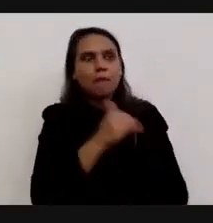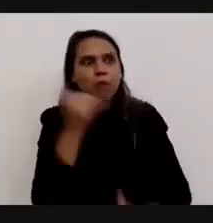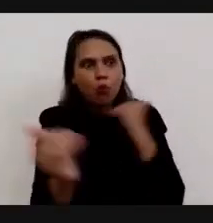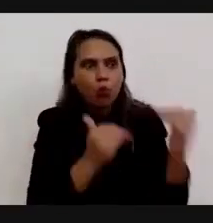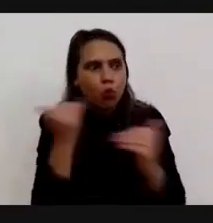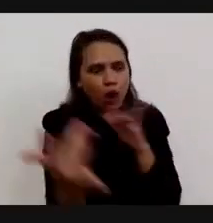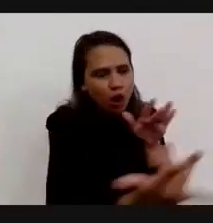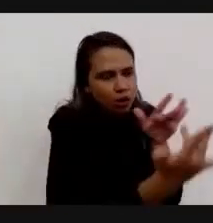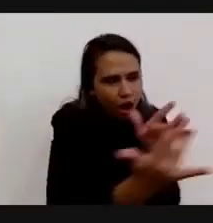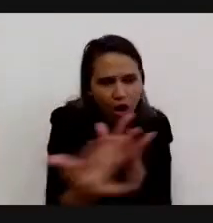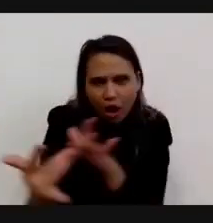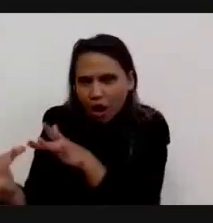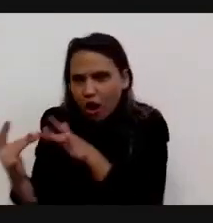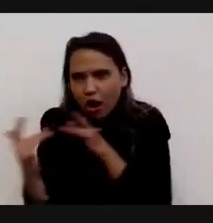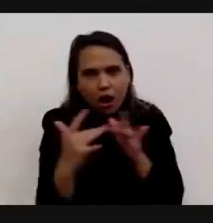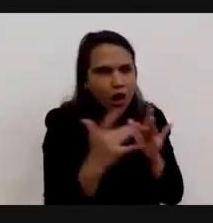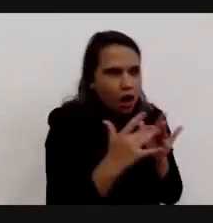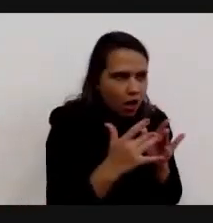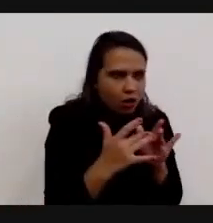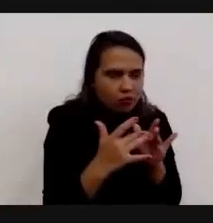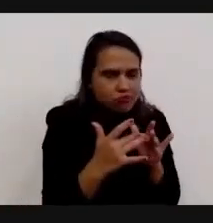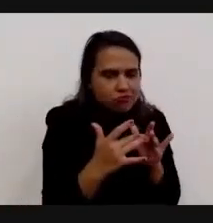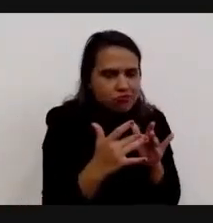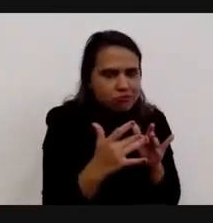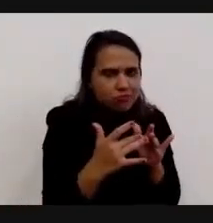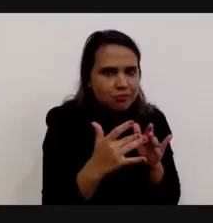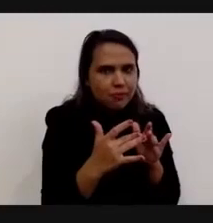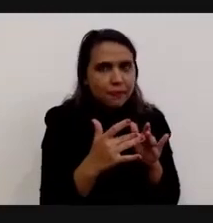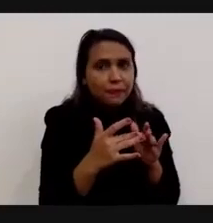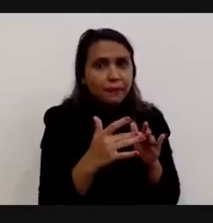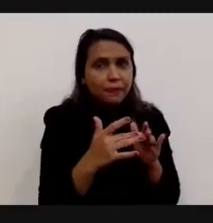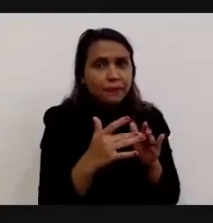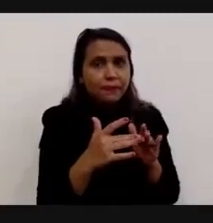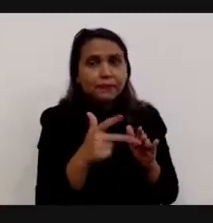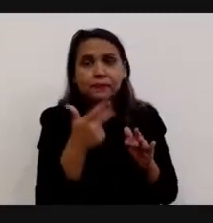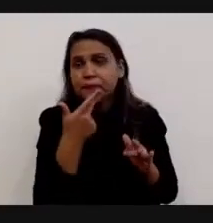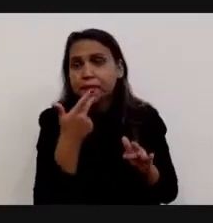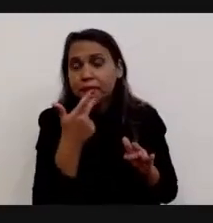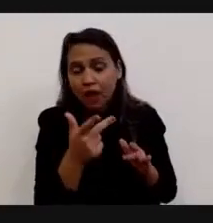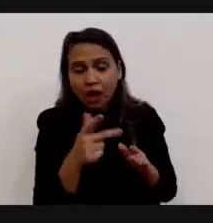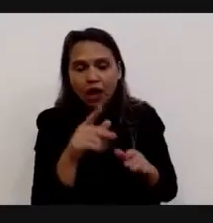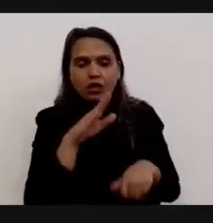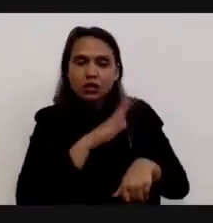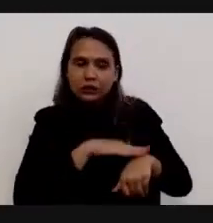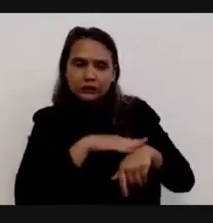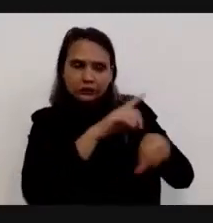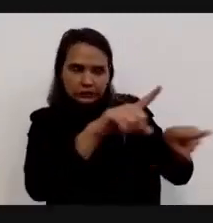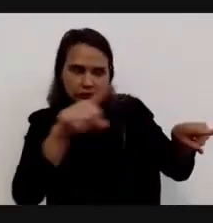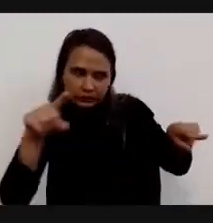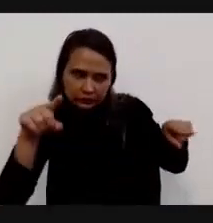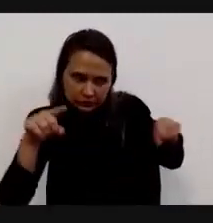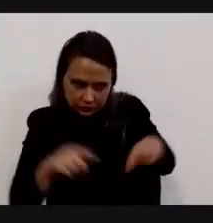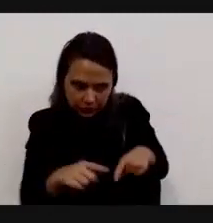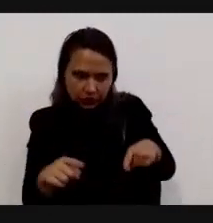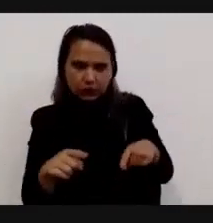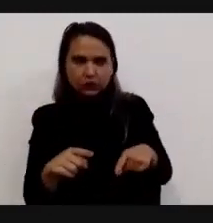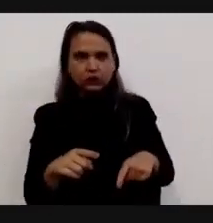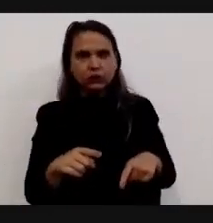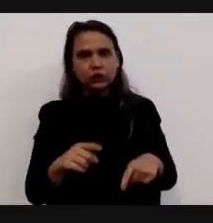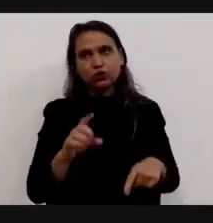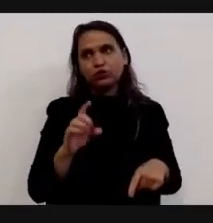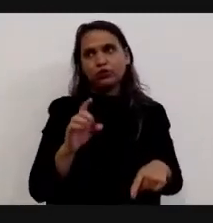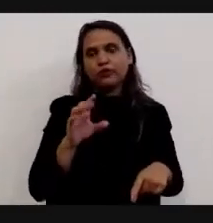morte pelo contato com o homem da cidade, estabeleceu essa situação de uma maneira